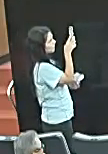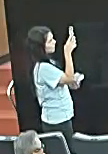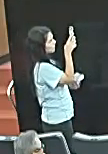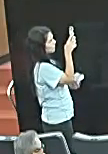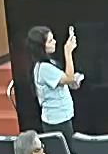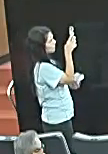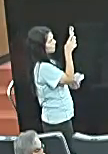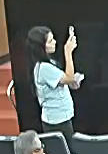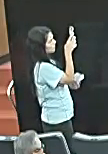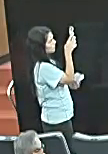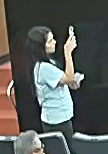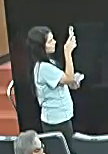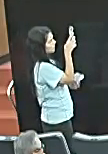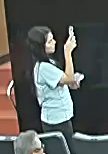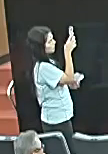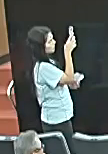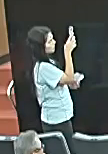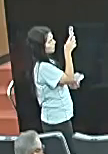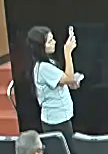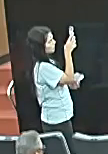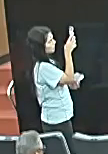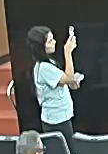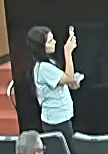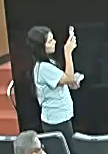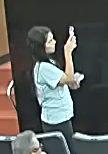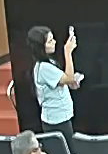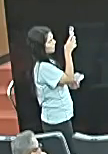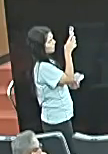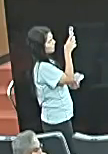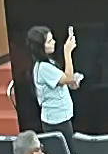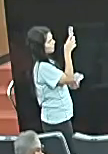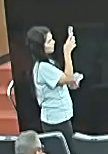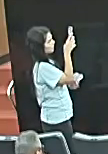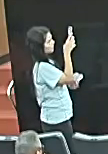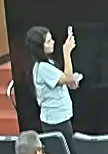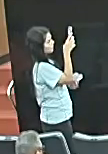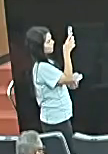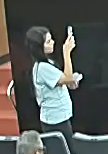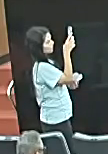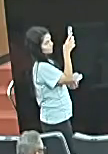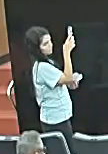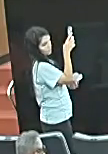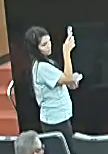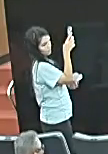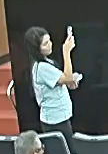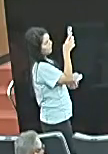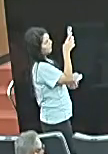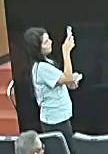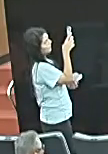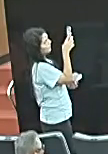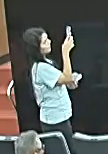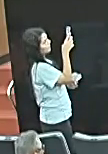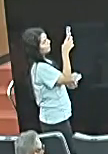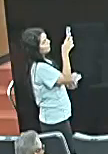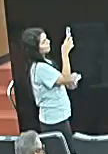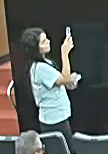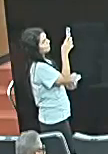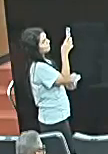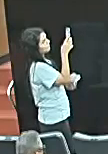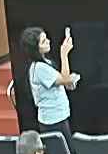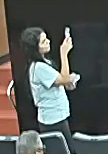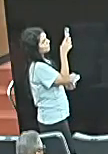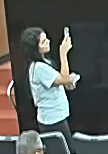nos corredores e escutavam pessoas e outras corporações e até mesmo aqui no parlamento dizendo olha vai dar